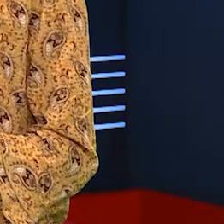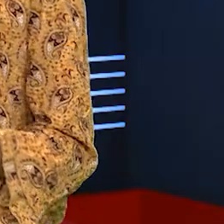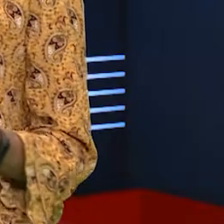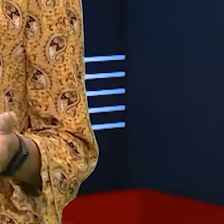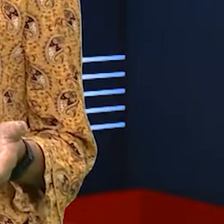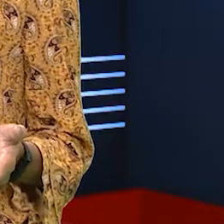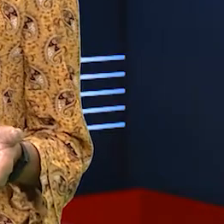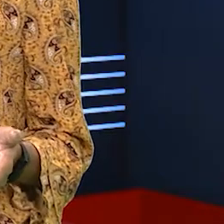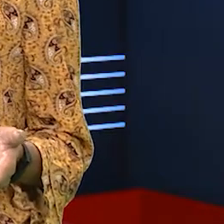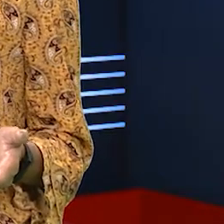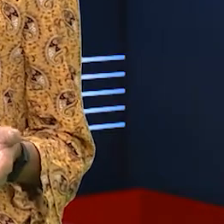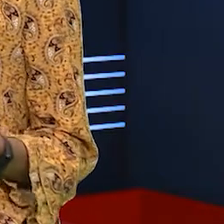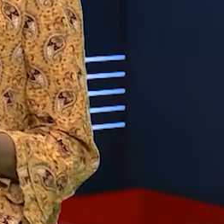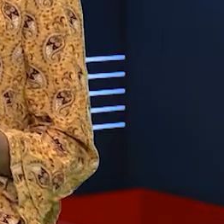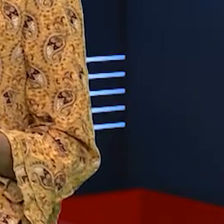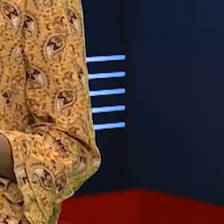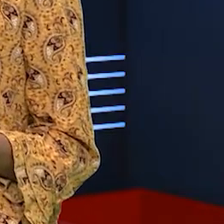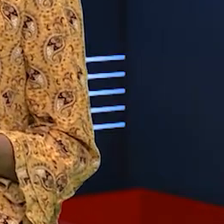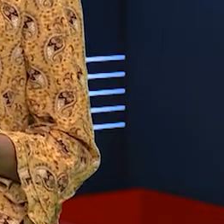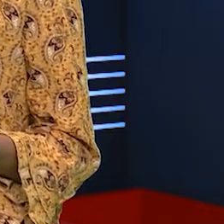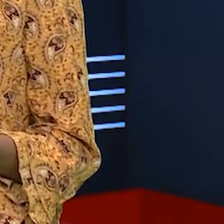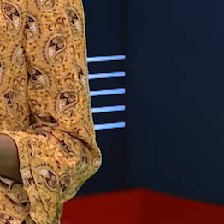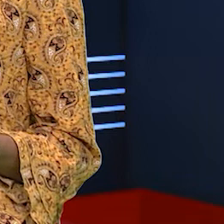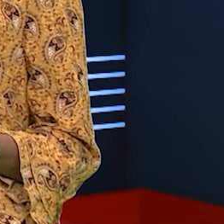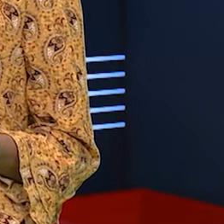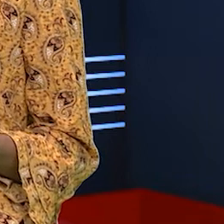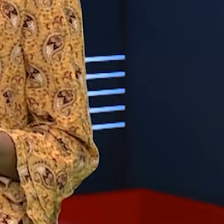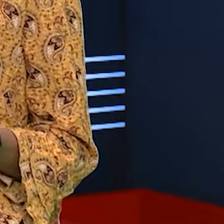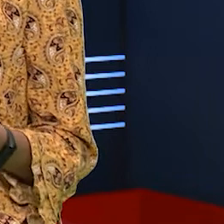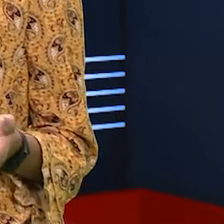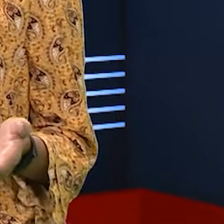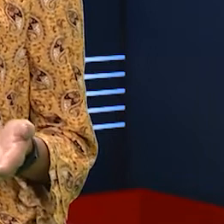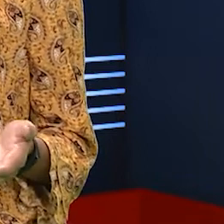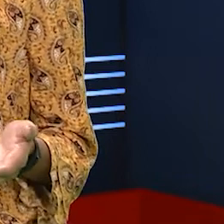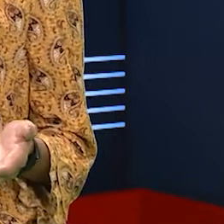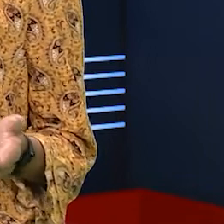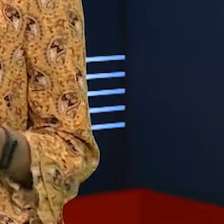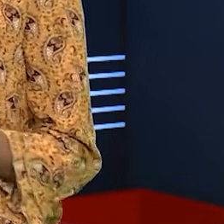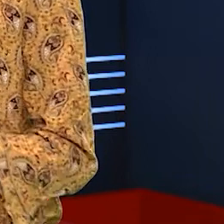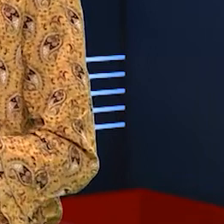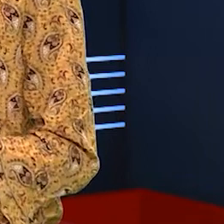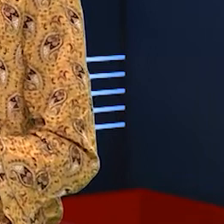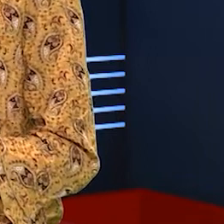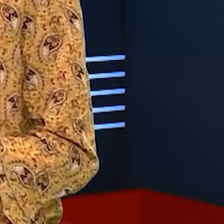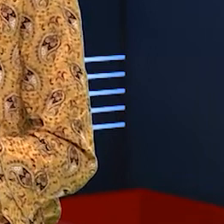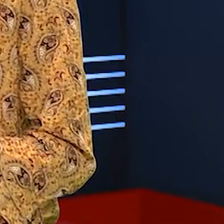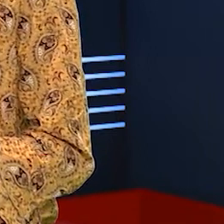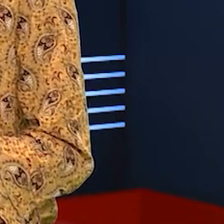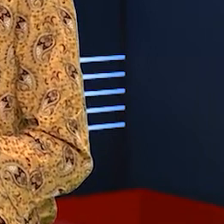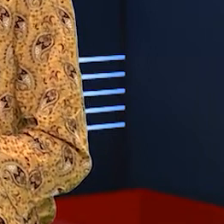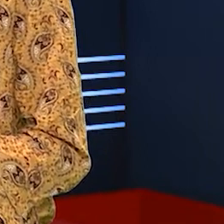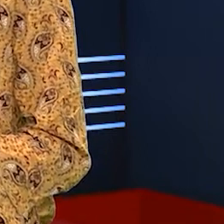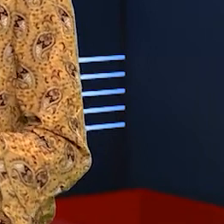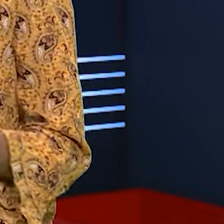cobertura. Cerca de 400 cidadãos estrangeiros residentes em Portugal recorreram aos serviços da Segurança Social nos